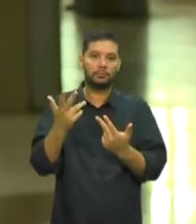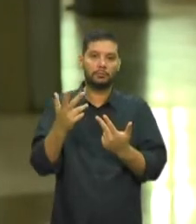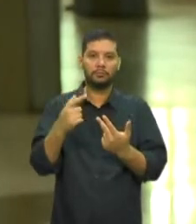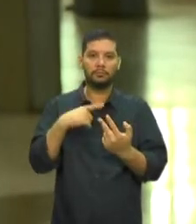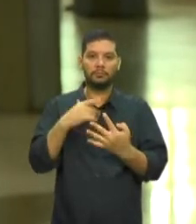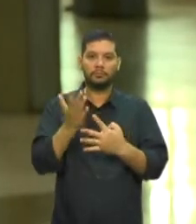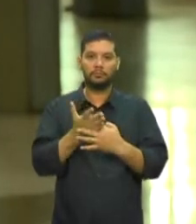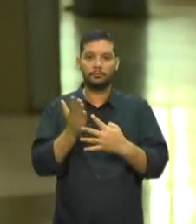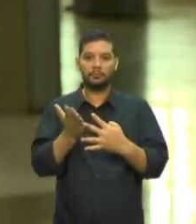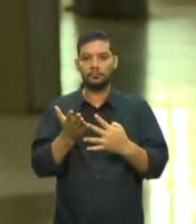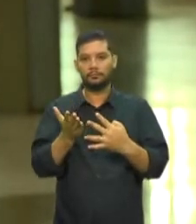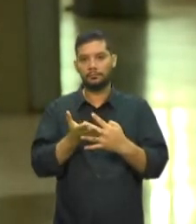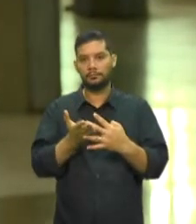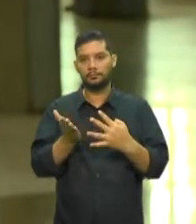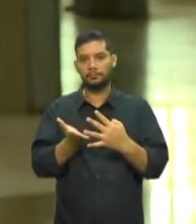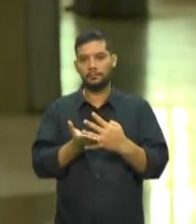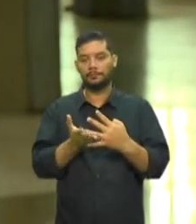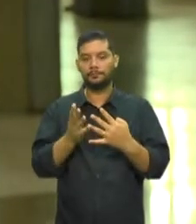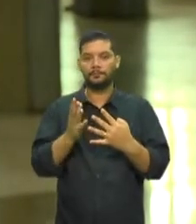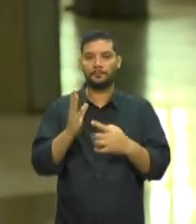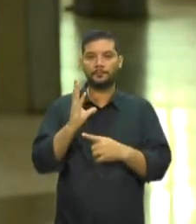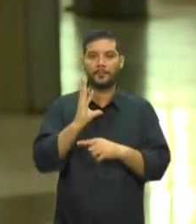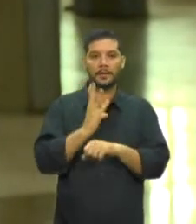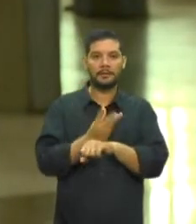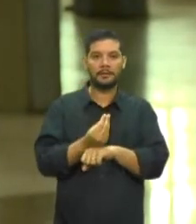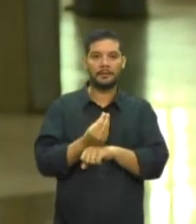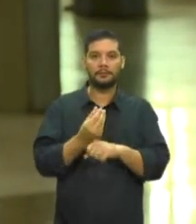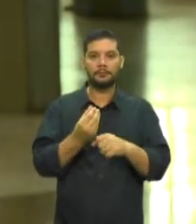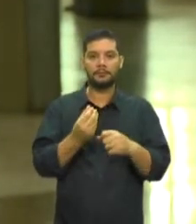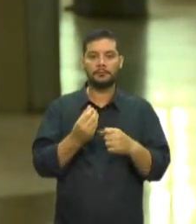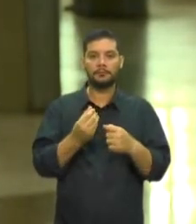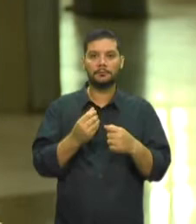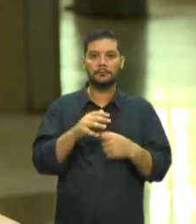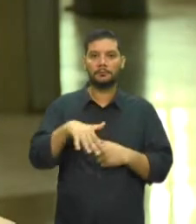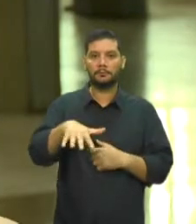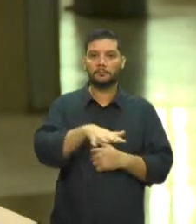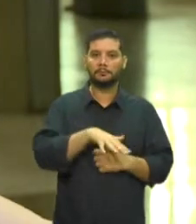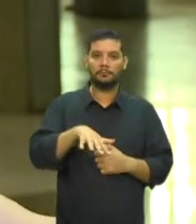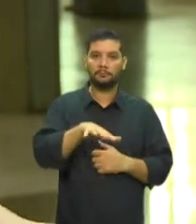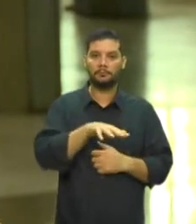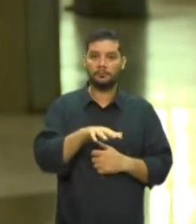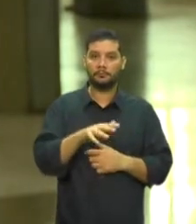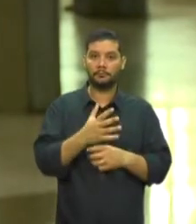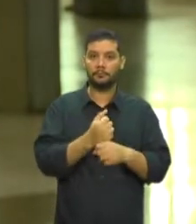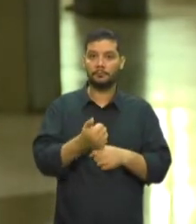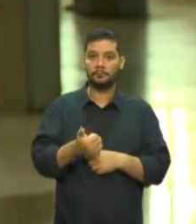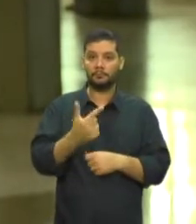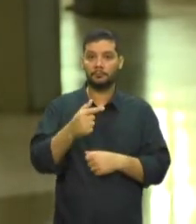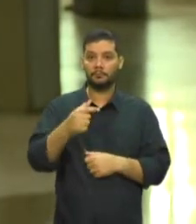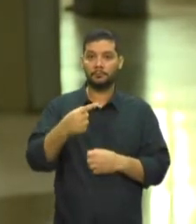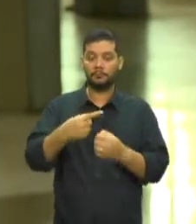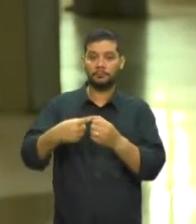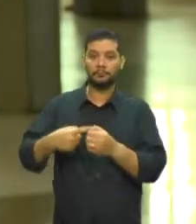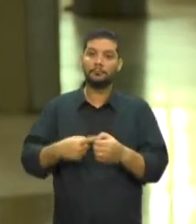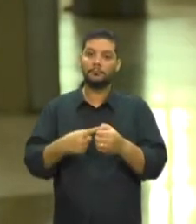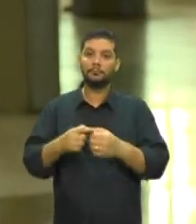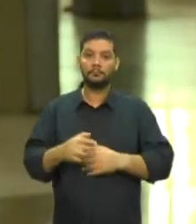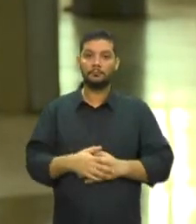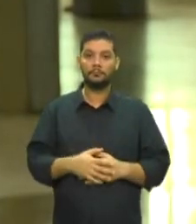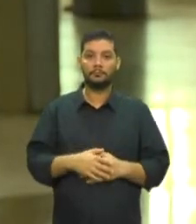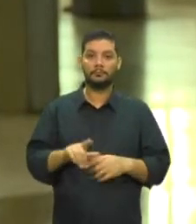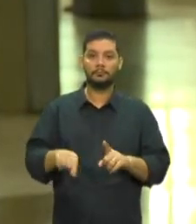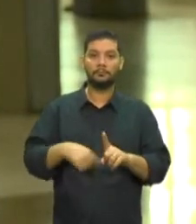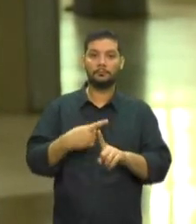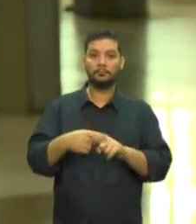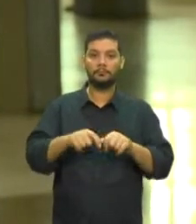categorias artísticas, né, de todos os artistas da região toda, dos 12 municípios. E por fim a gente tem a plenária, né, a